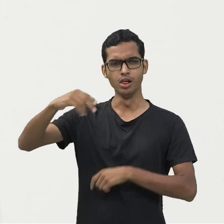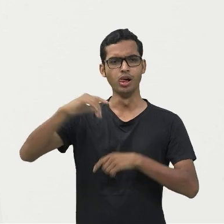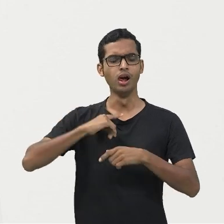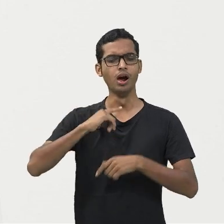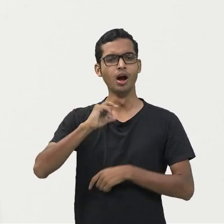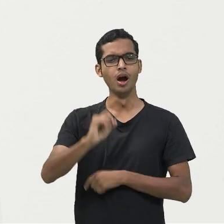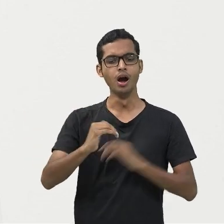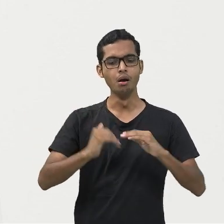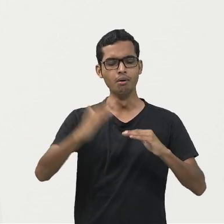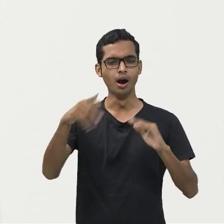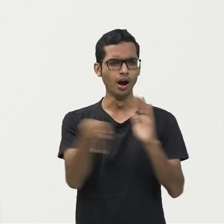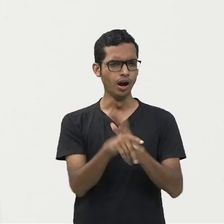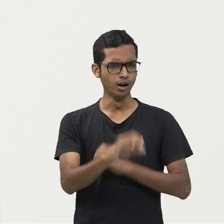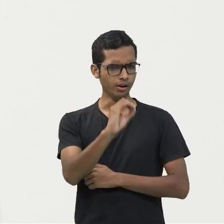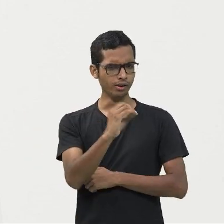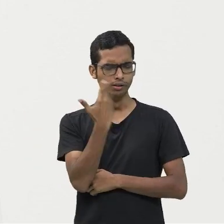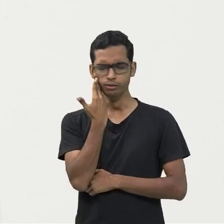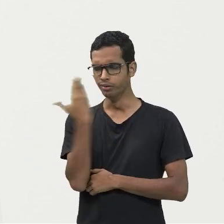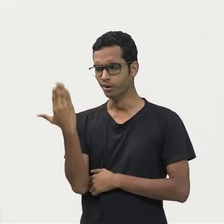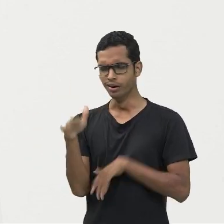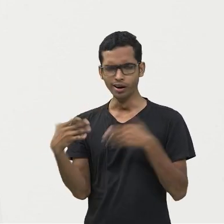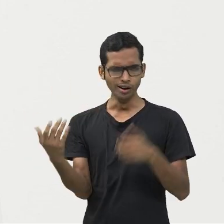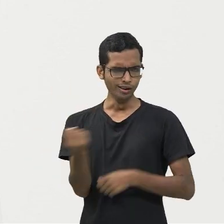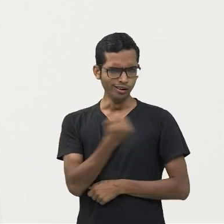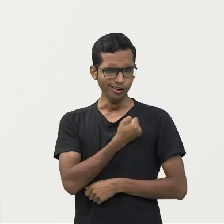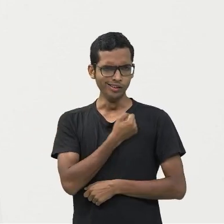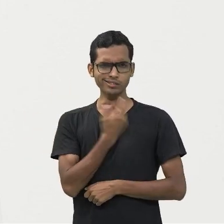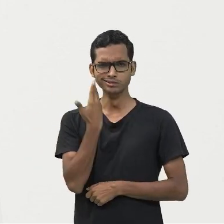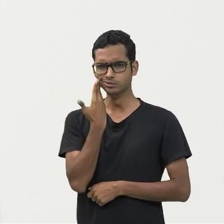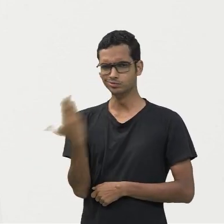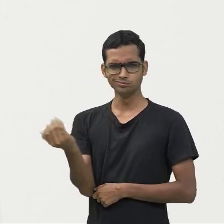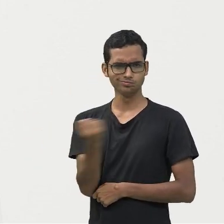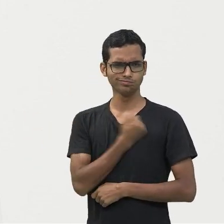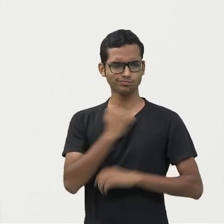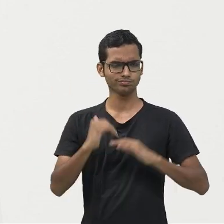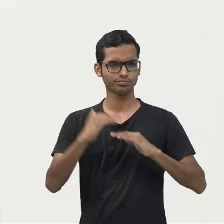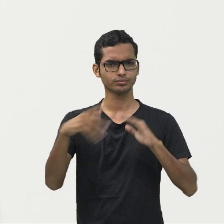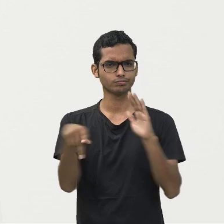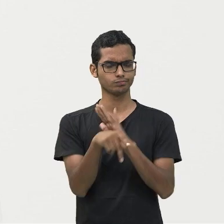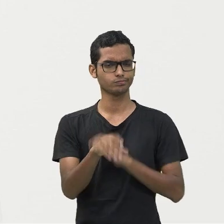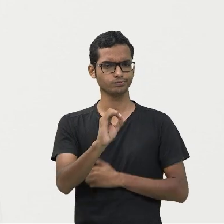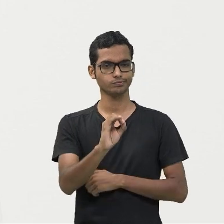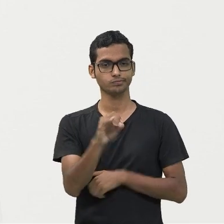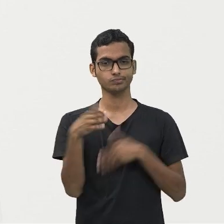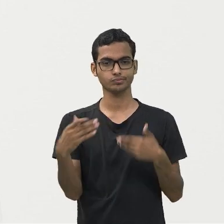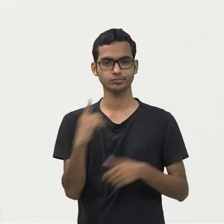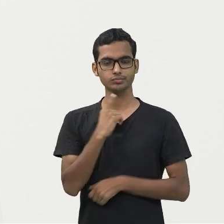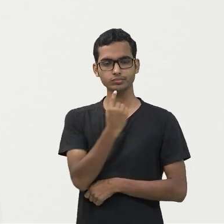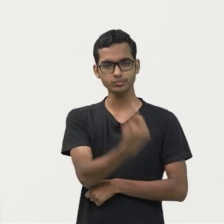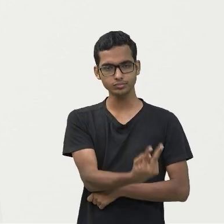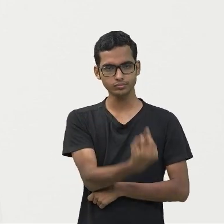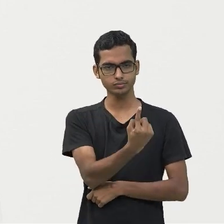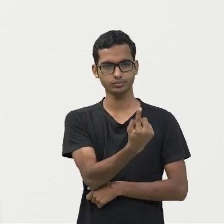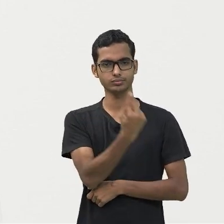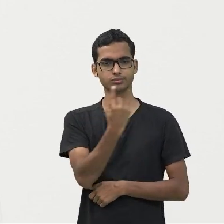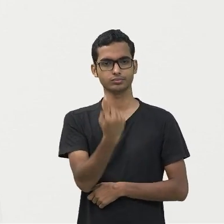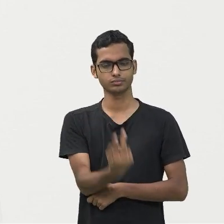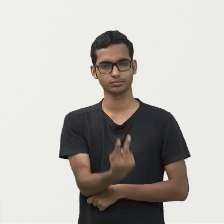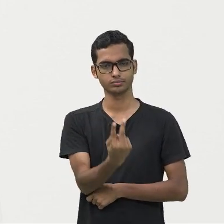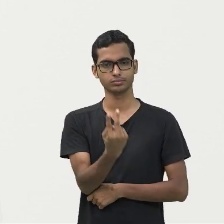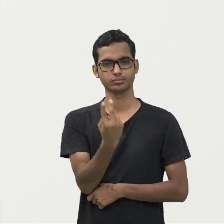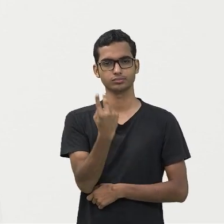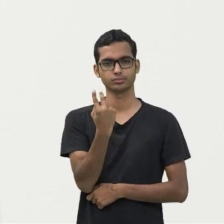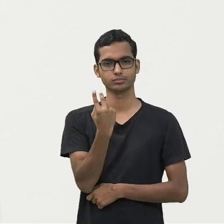que zero. Então, quais são os nossos números naturais maiores do que zero? Vamos lá. 1, 2,